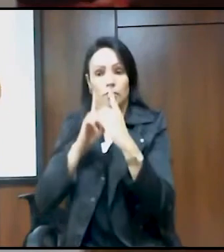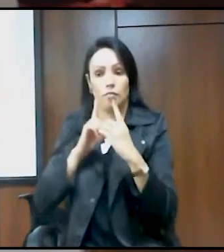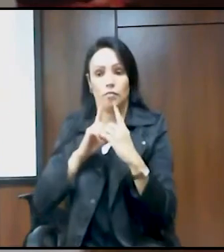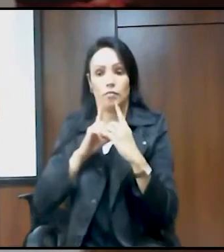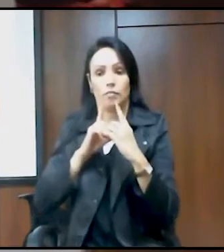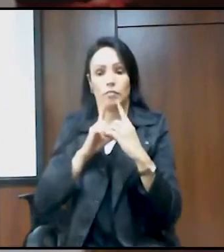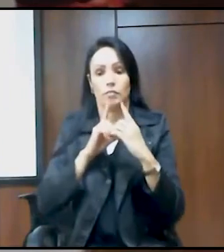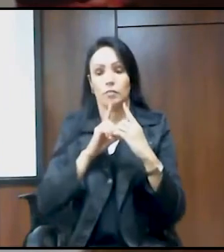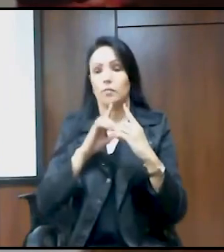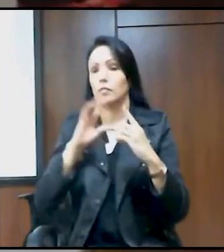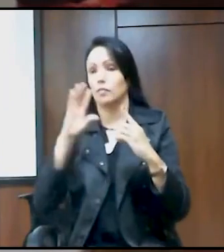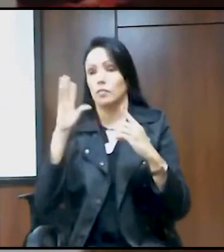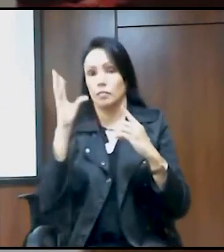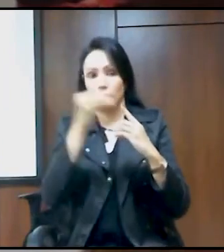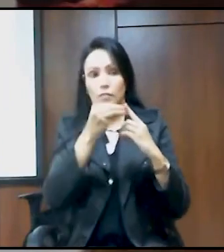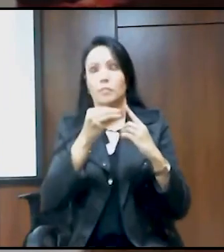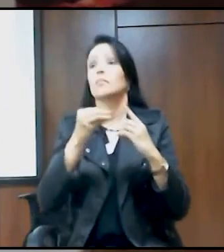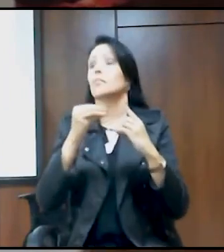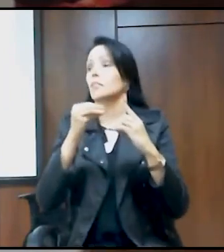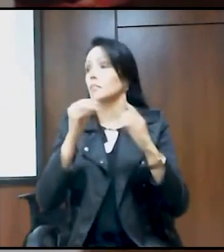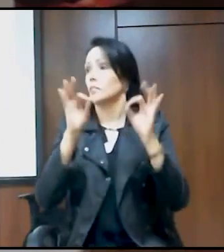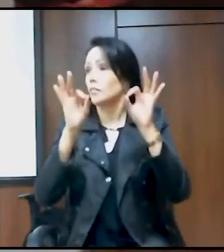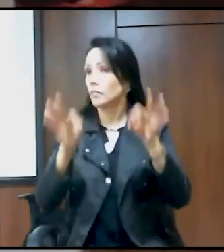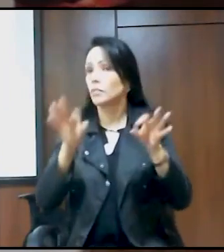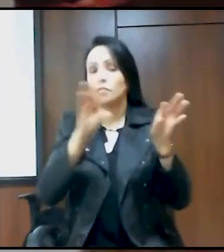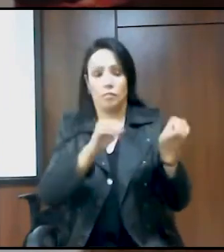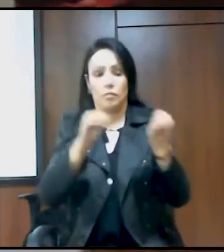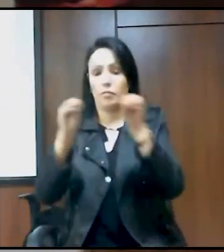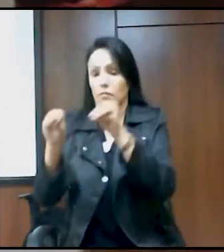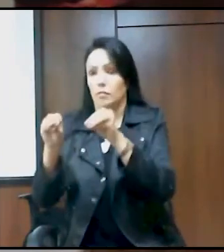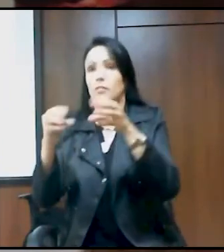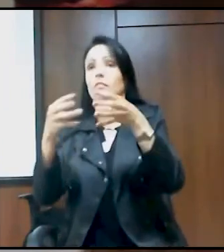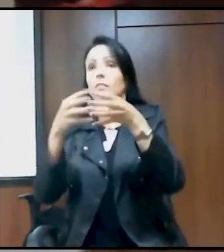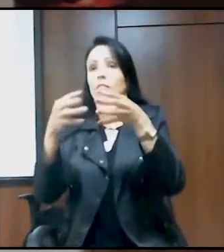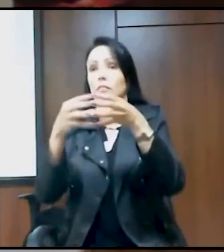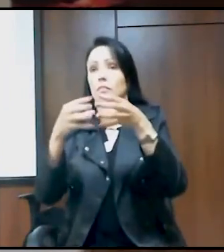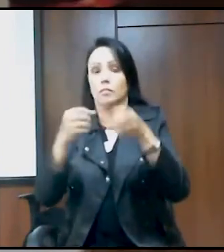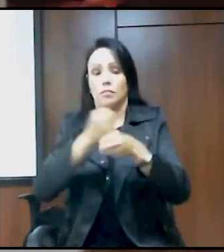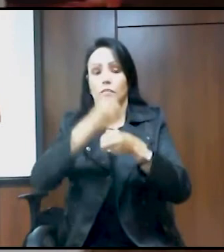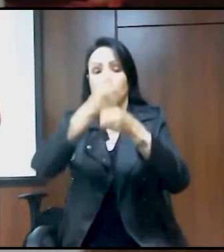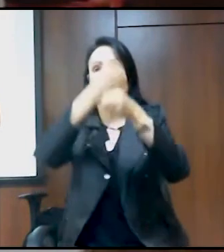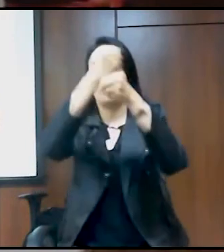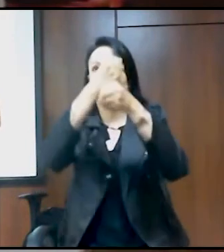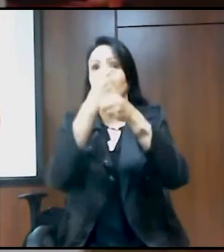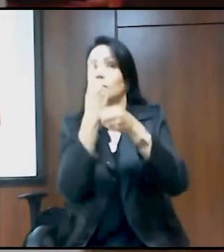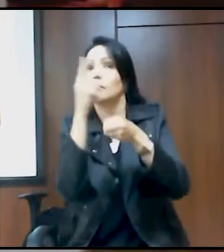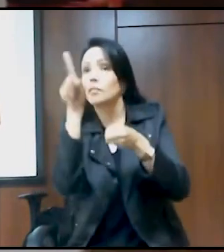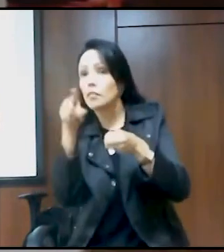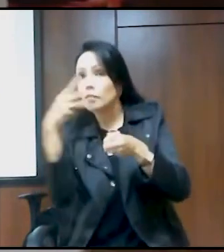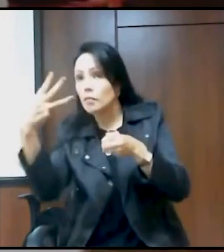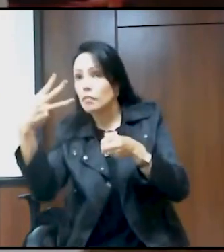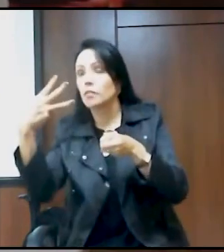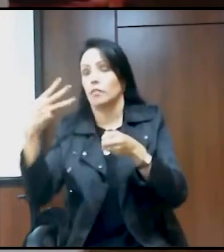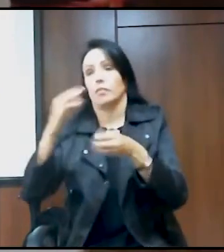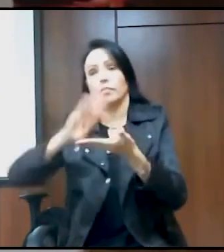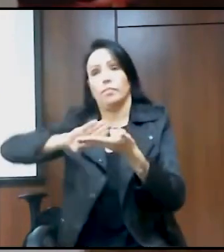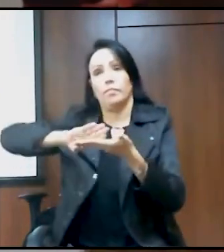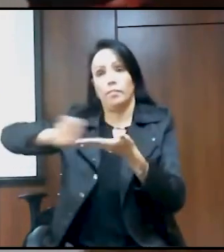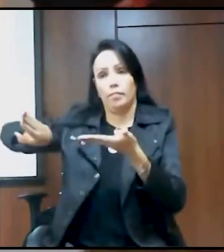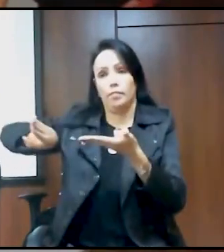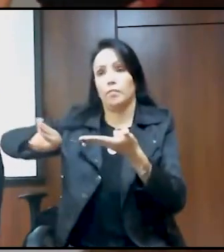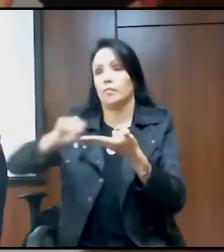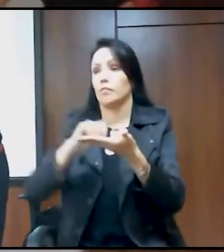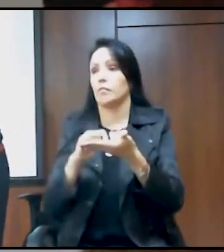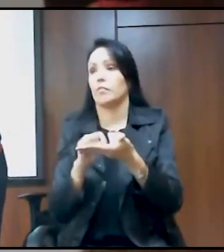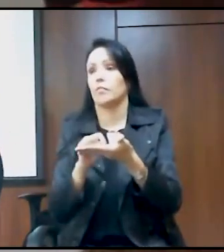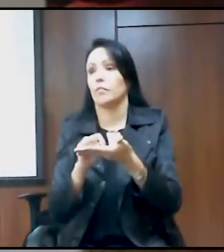em todos os momentos em que se removia a população para a construção, 1/3 ficava de fora, e isso significa cada vez